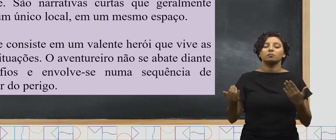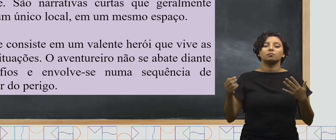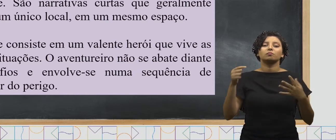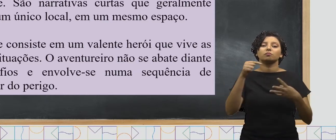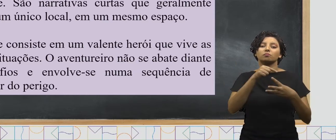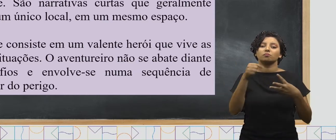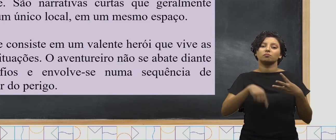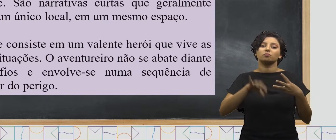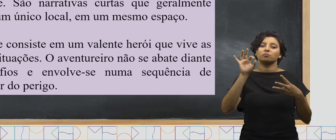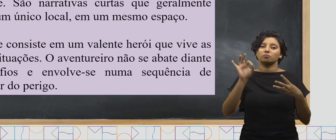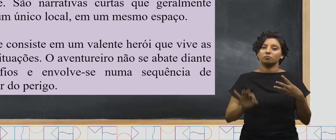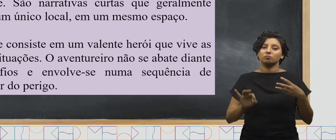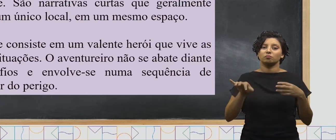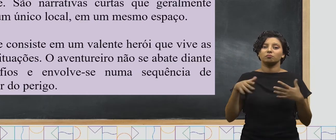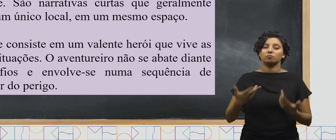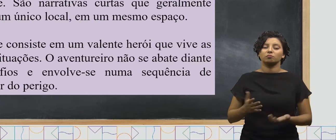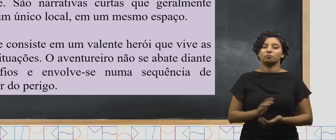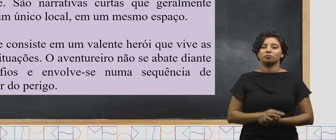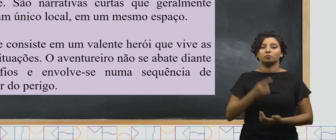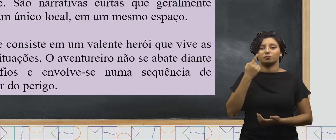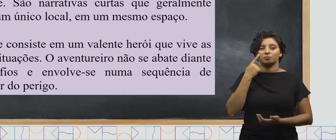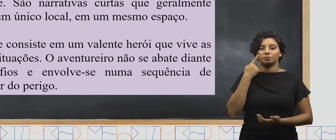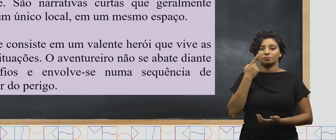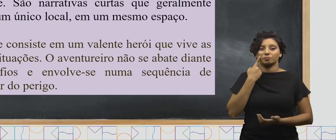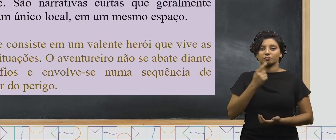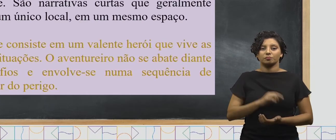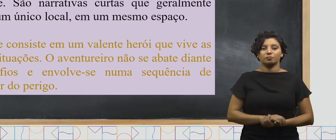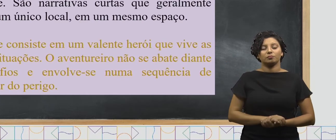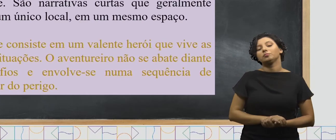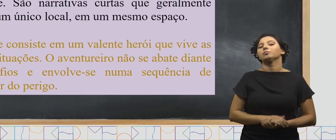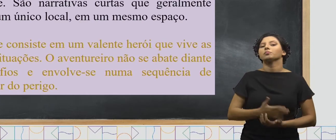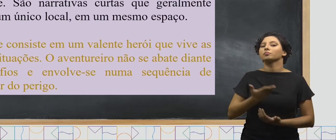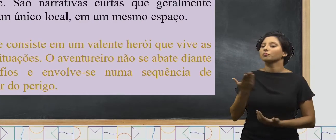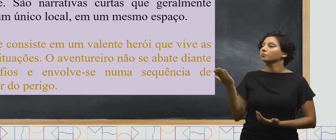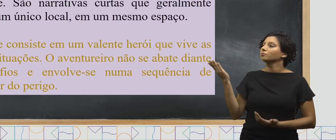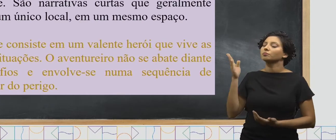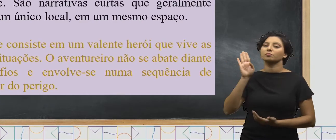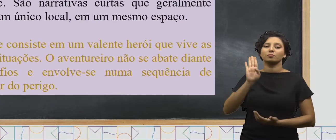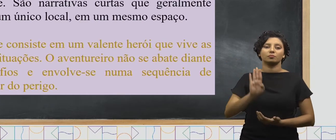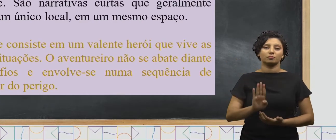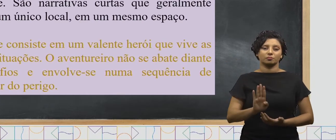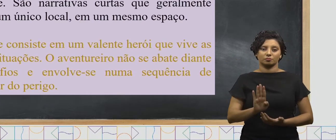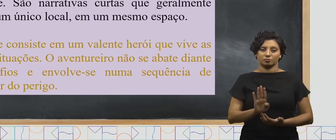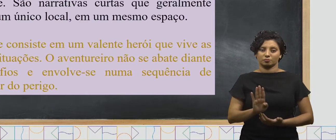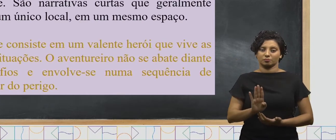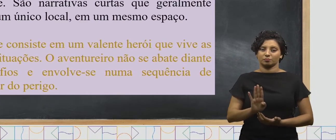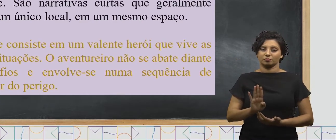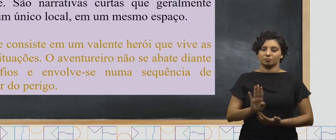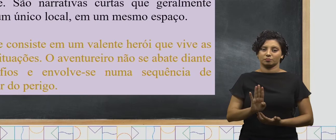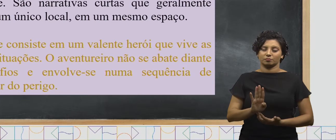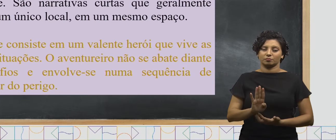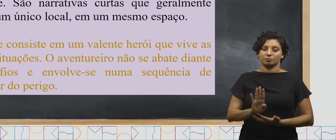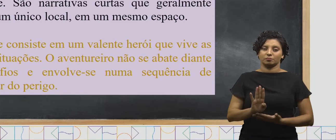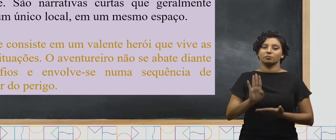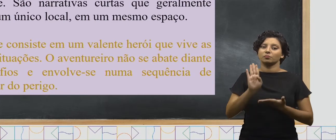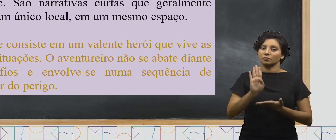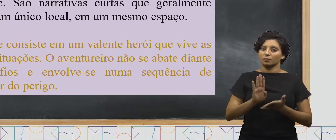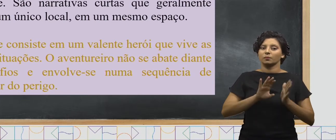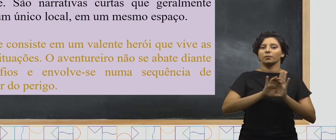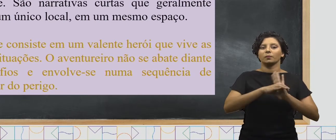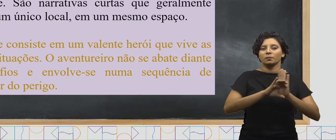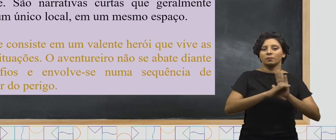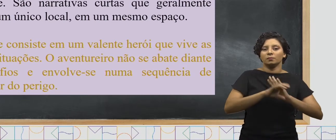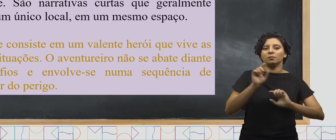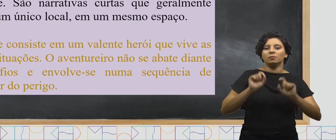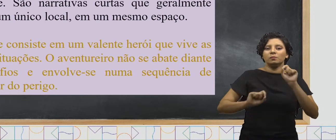a alternativa correta, aluno? Vamos verificar? Vejam, a alternativa correta é a letra B. A letra